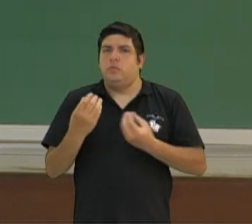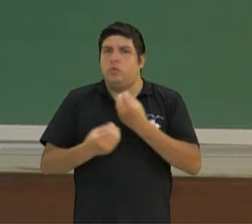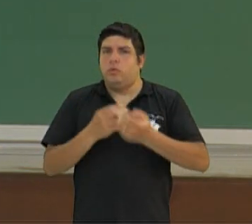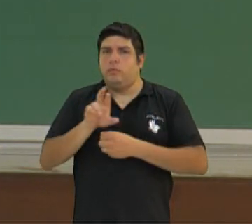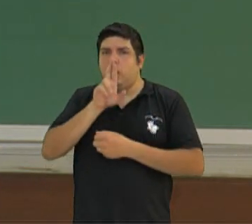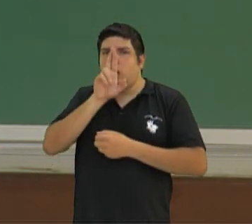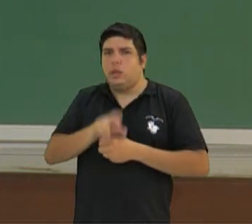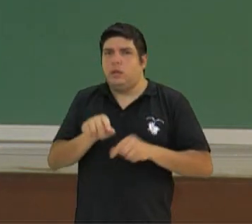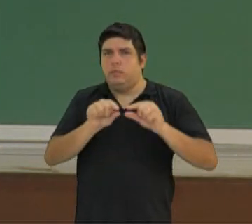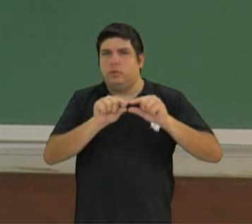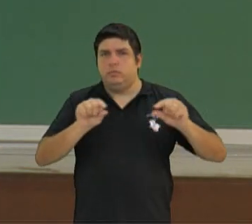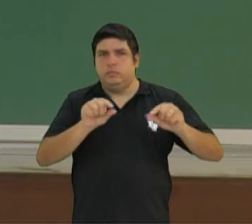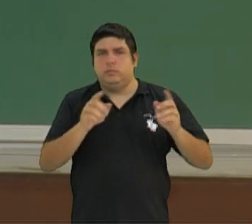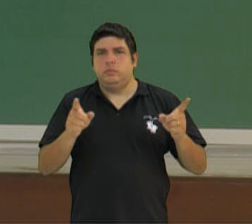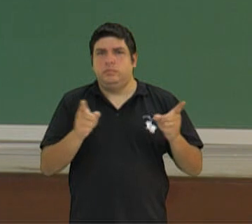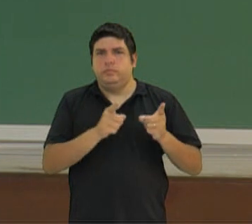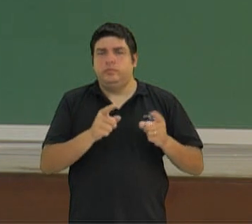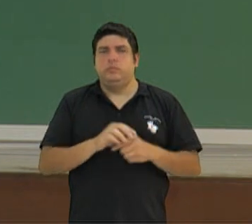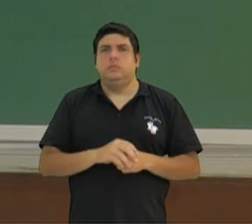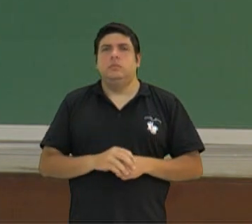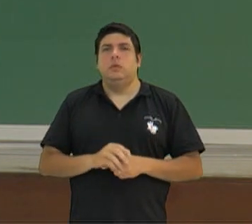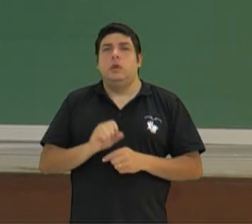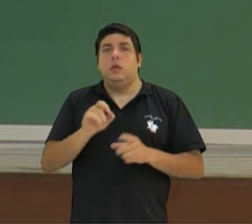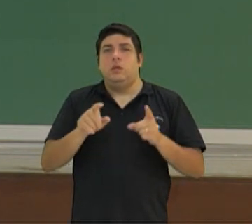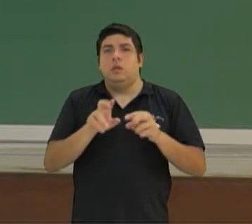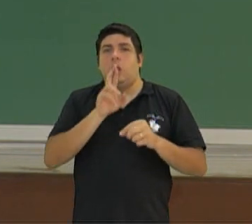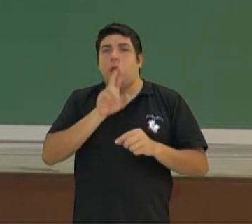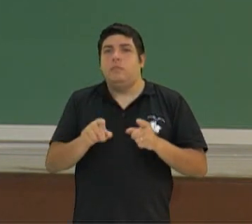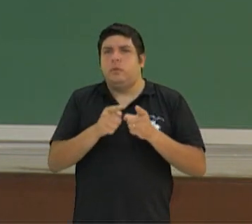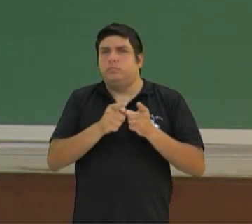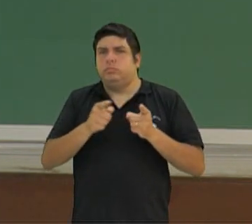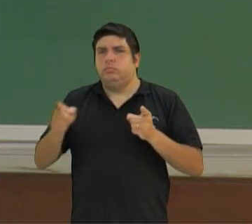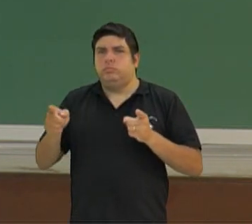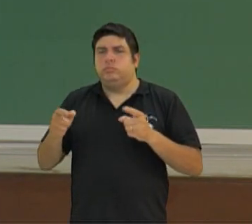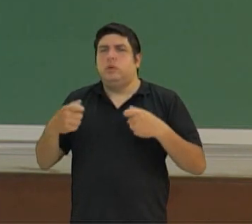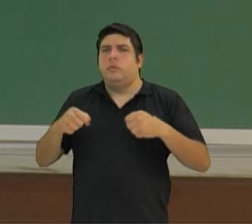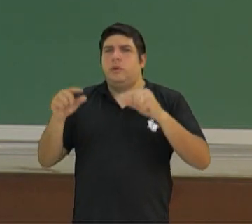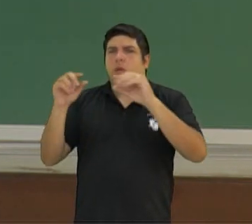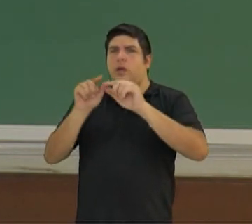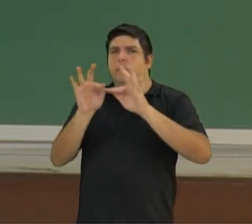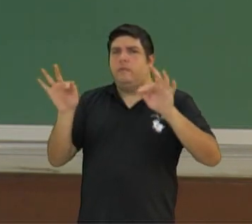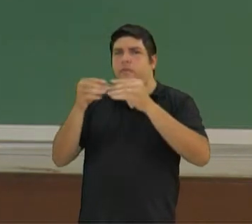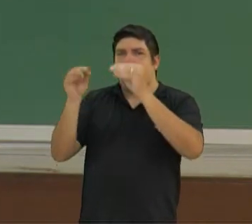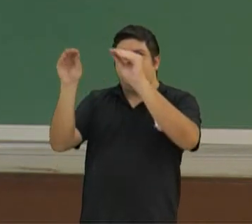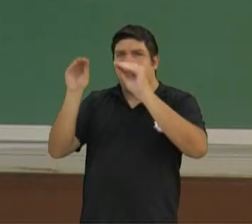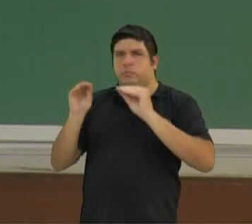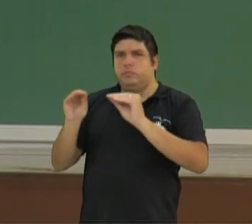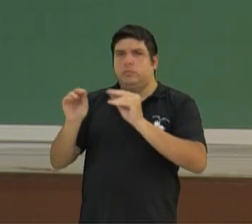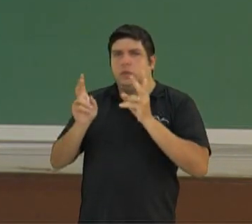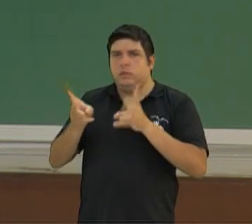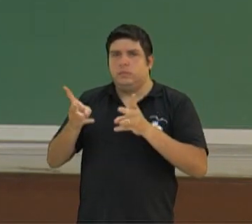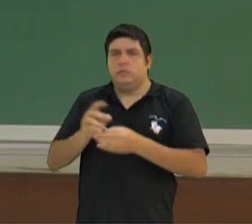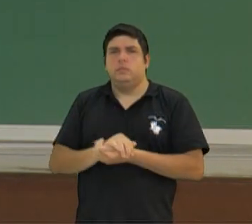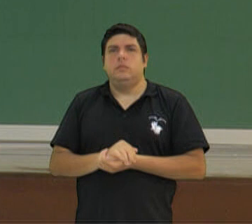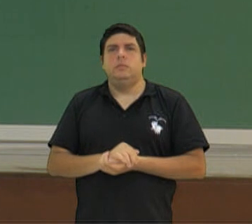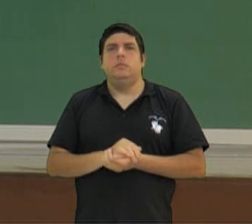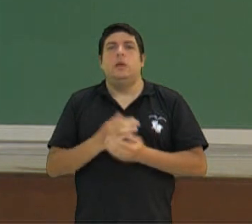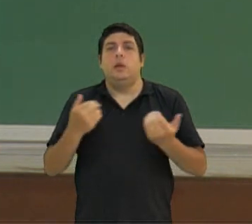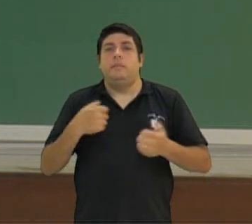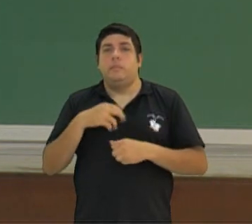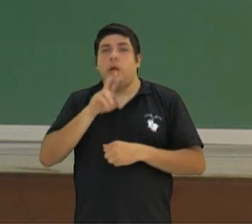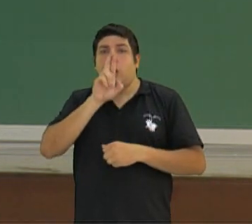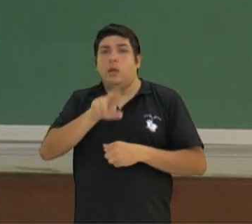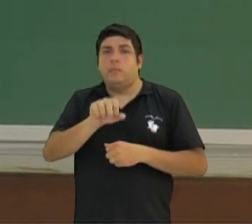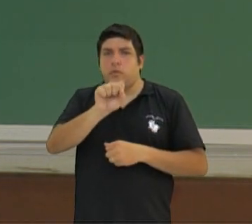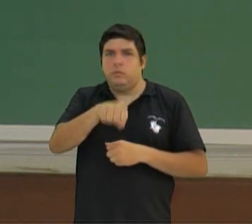resposta curta. Se fosse o caso de uma resposta comprida, é só você repetir o resto da frase. Lembrando que, comumente na resposta